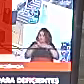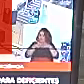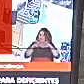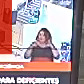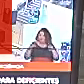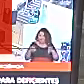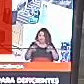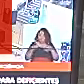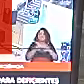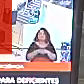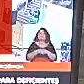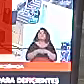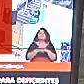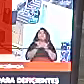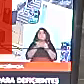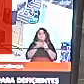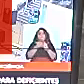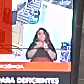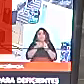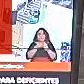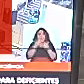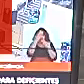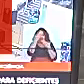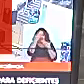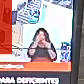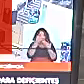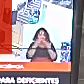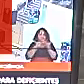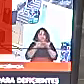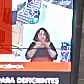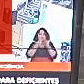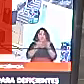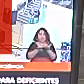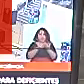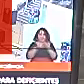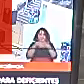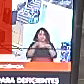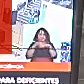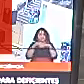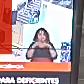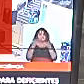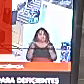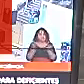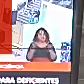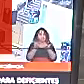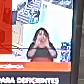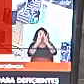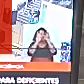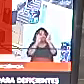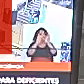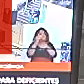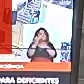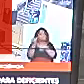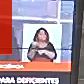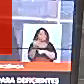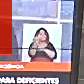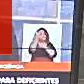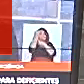Primeiro, agradecer o convite também para essa audiência. Realmente é um assunto de suma importância para a gente. Eu